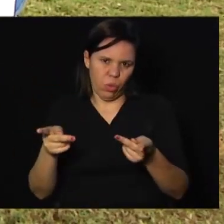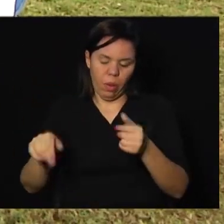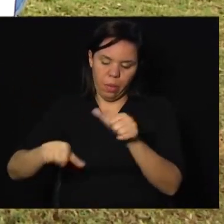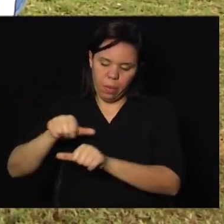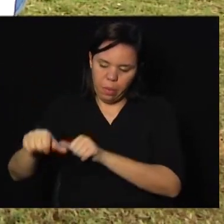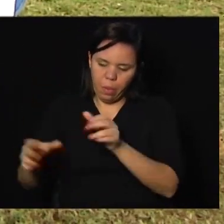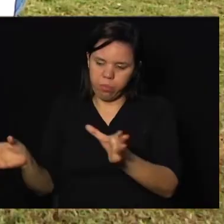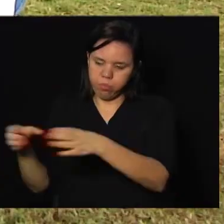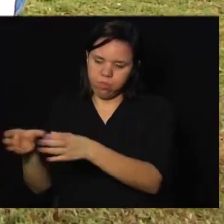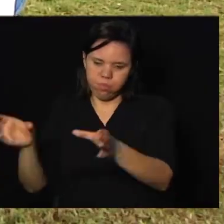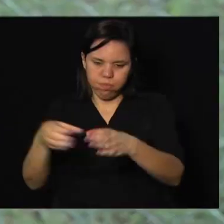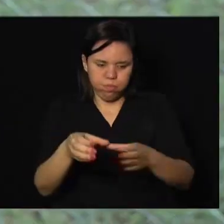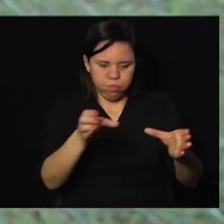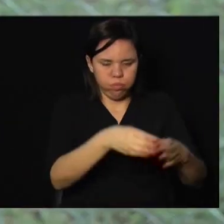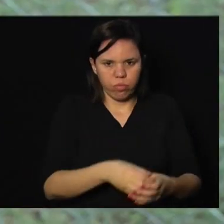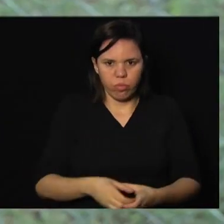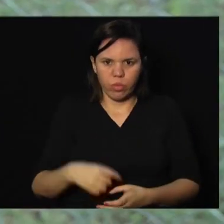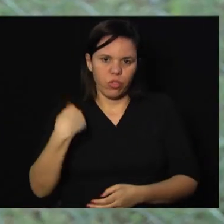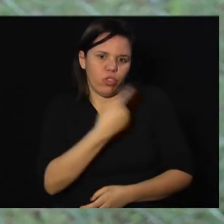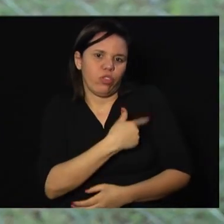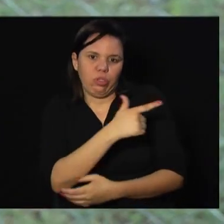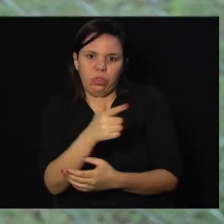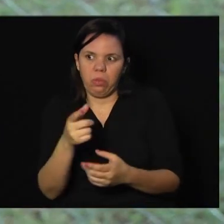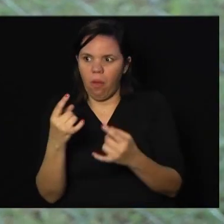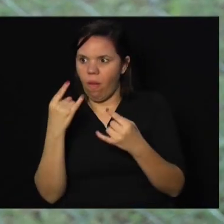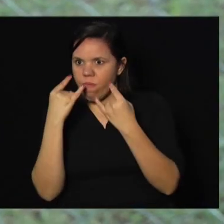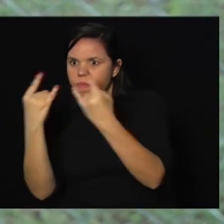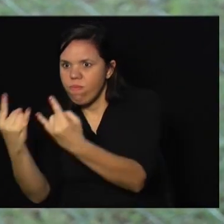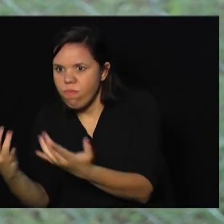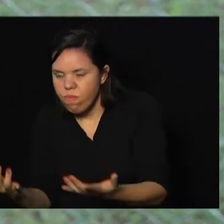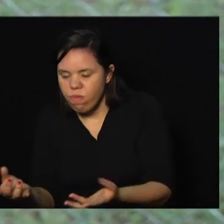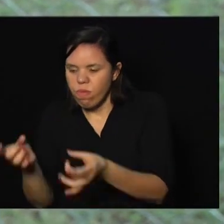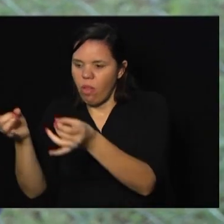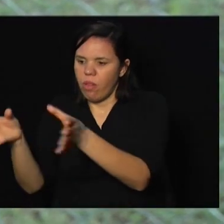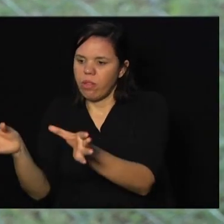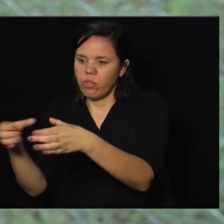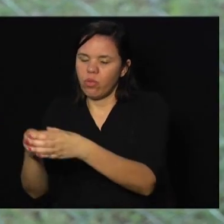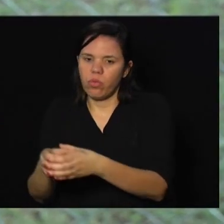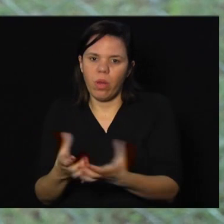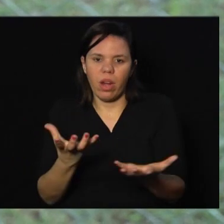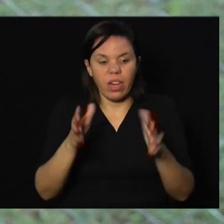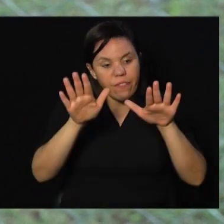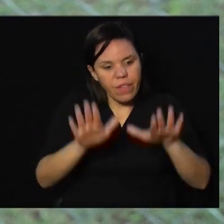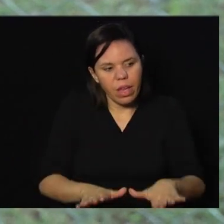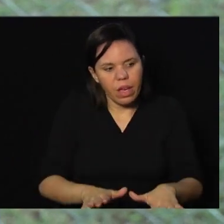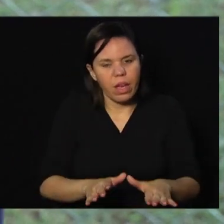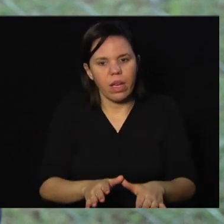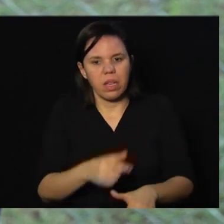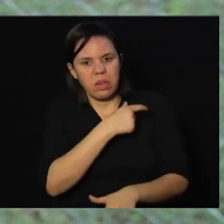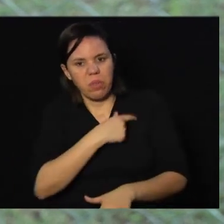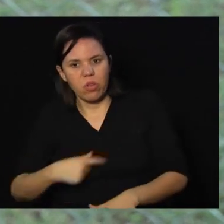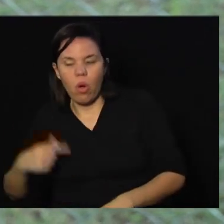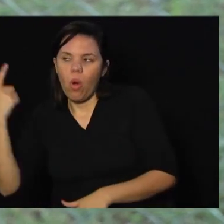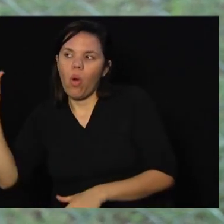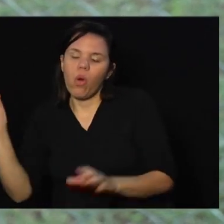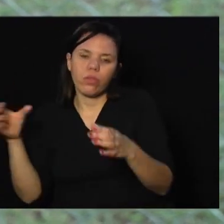estrangeiros. Então, né, nós não tínhamos essa ambição de sair do clube, era jogar ali na Ponte, o outro